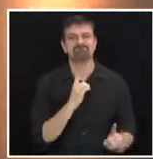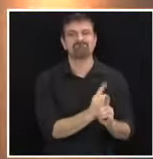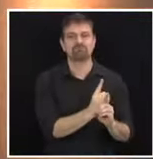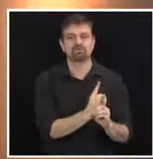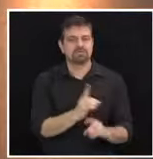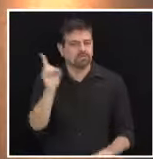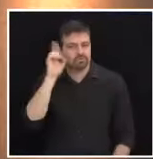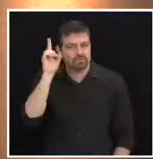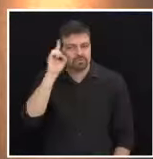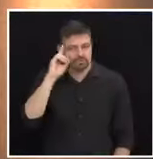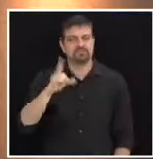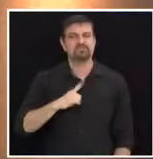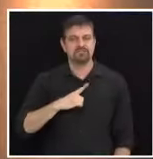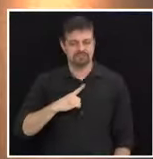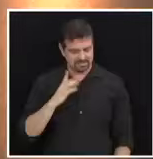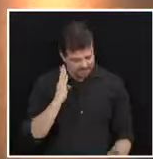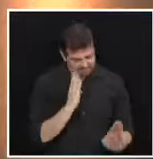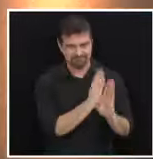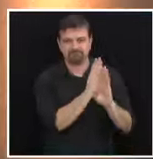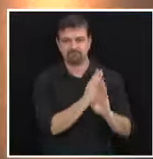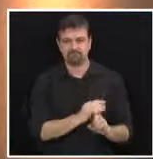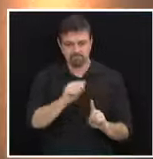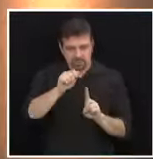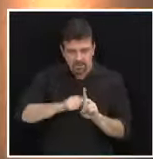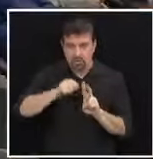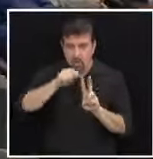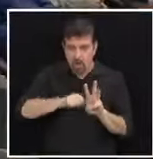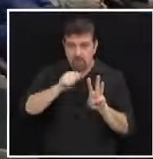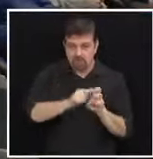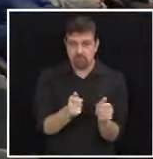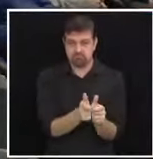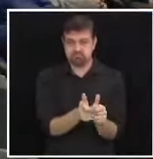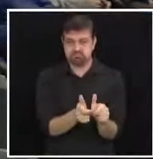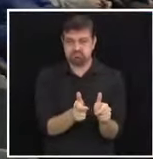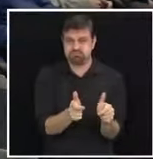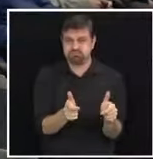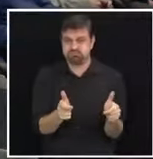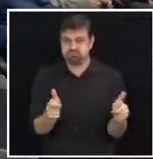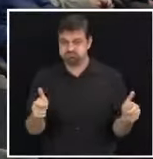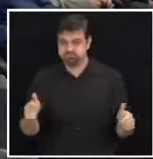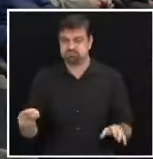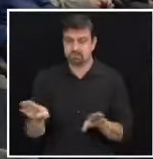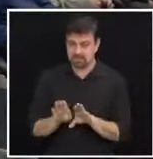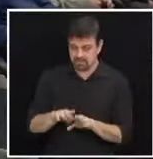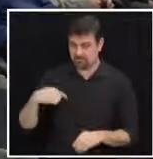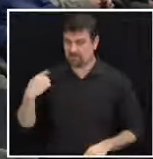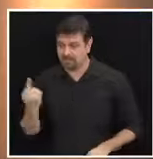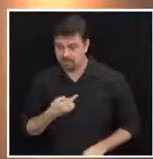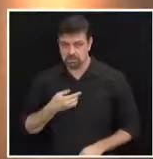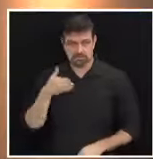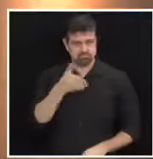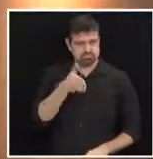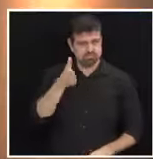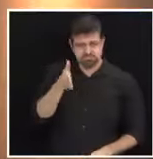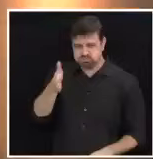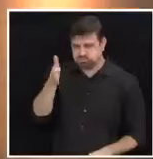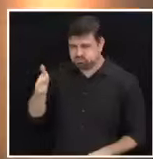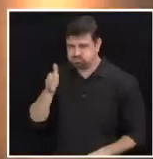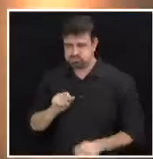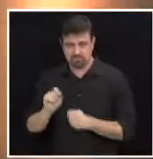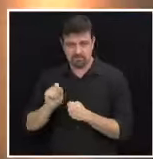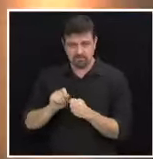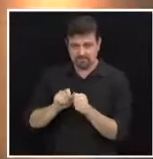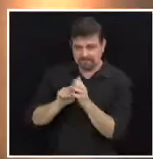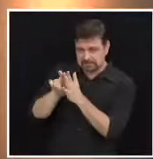casos positivos. E mês a mês esses casos têm aumentado. Também estamos aumentando cada vez mais a quantidade